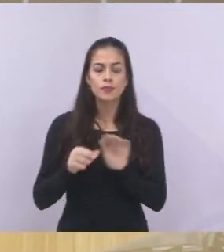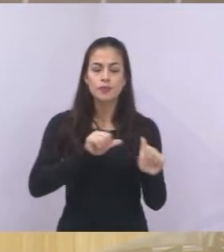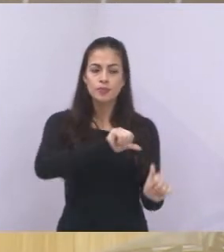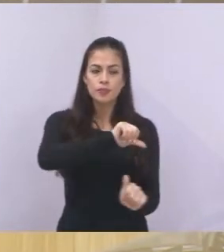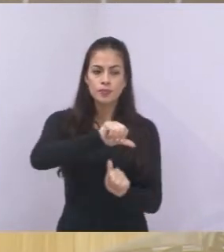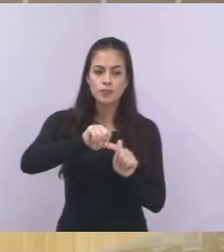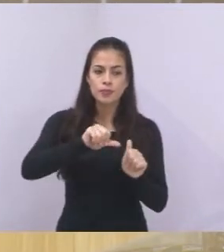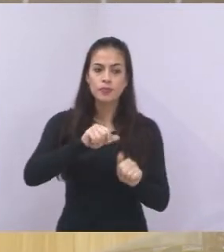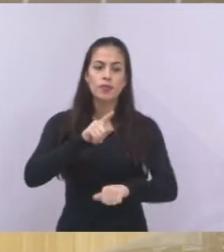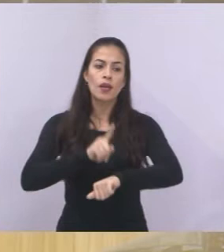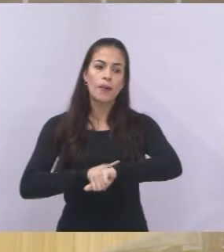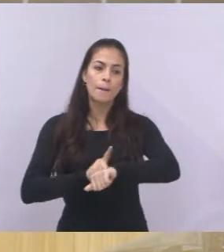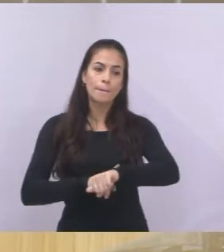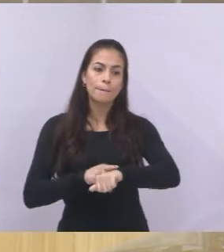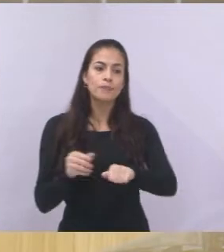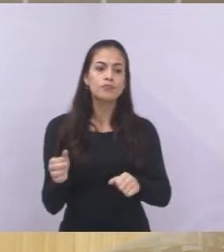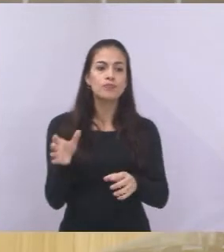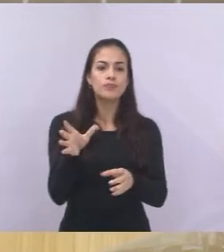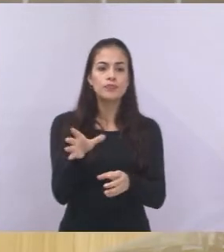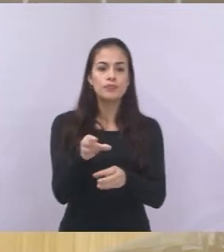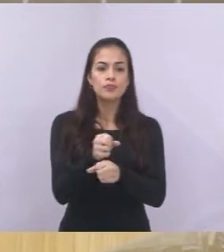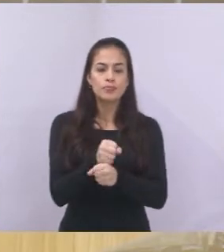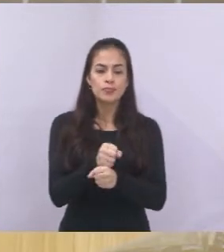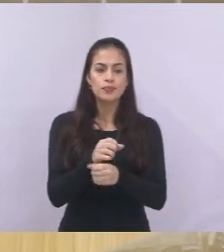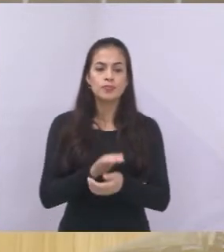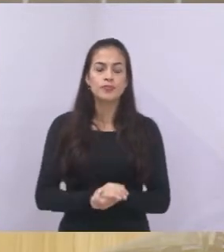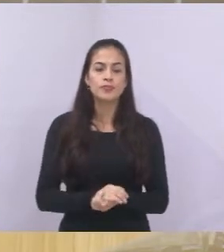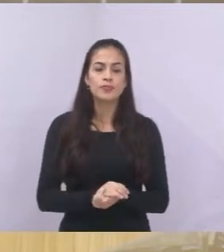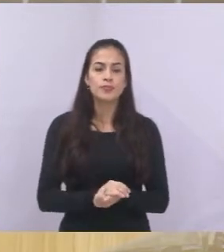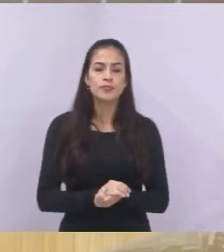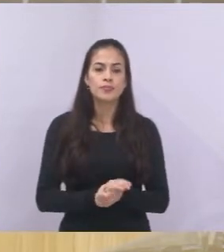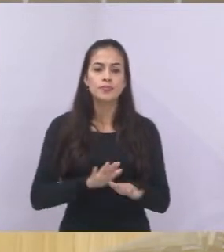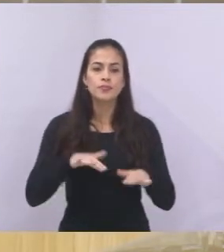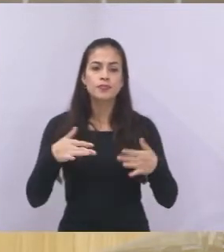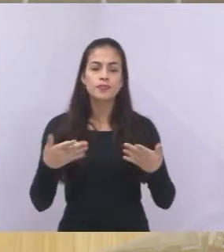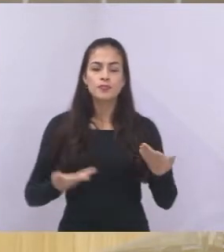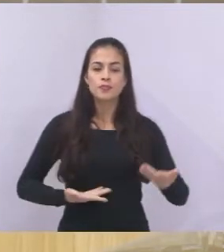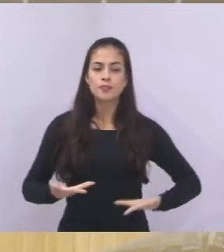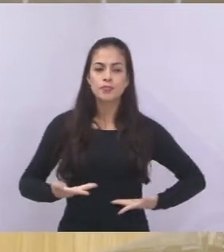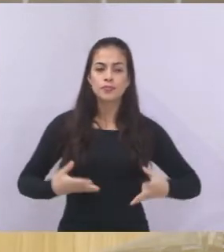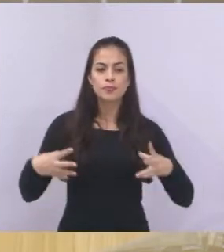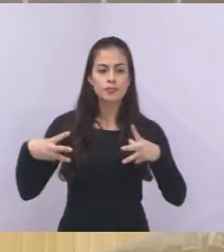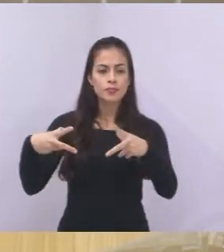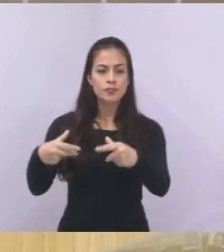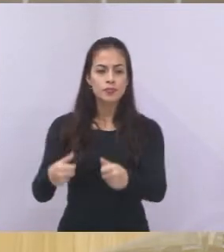adicional pedágio exigido tanto para os servidores em geral como também aos